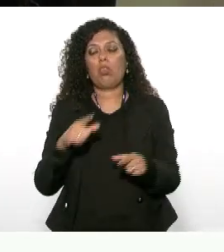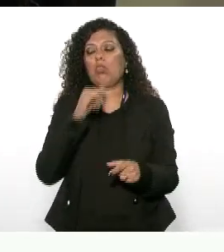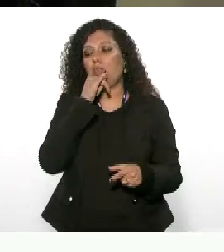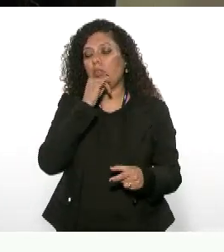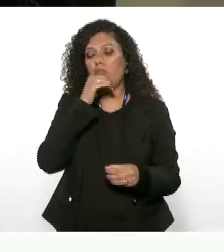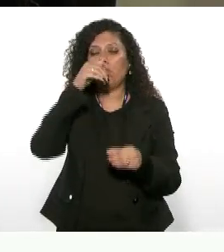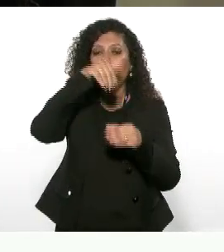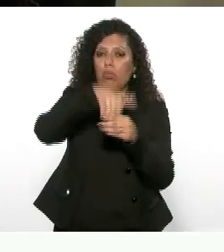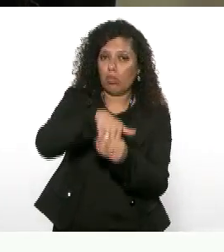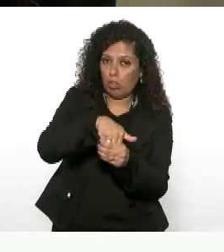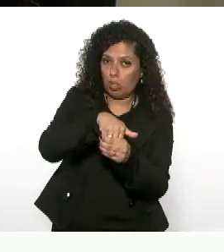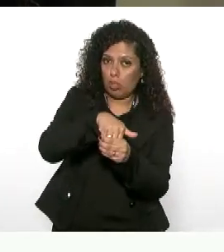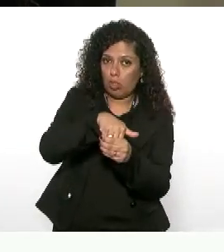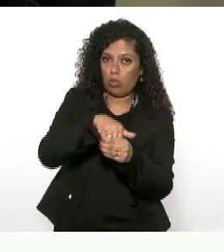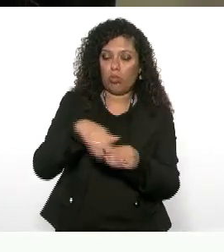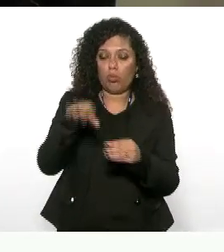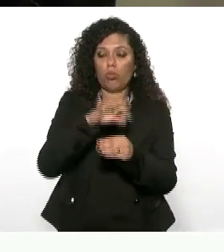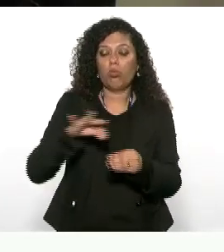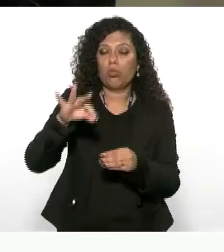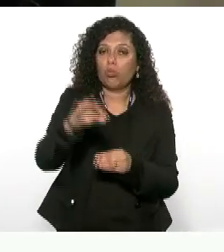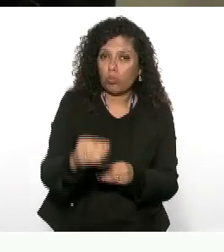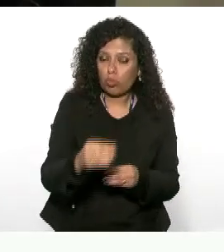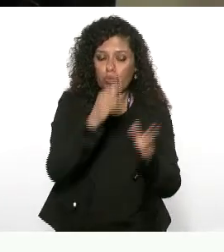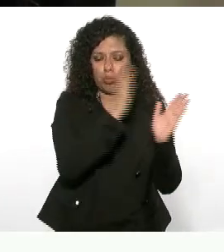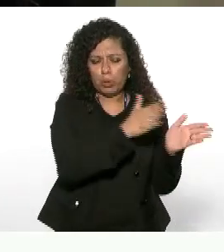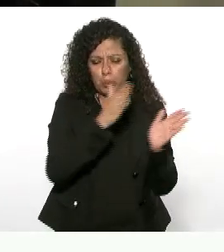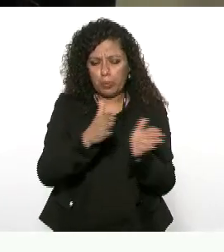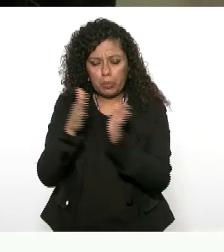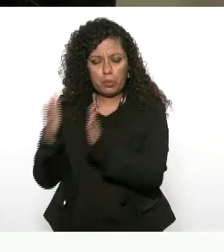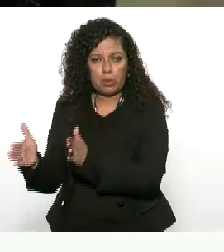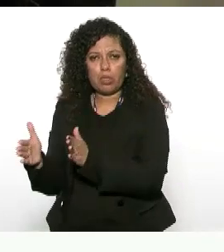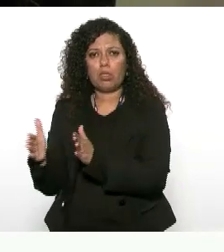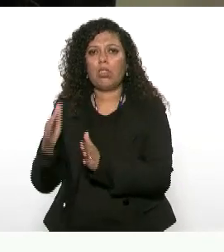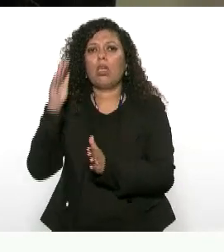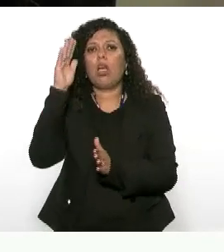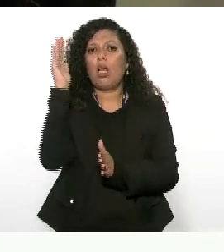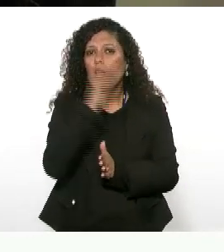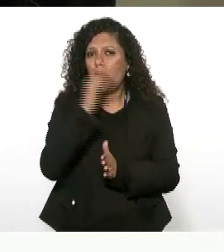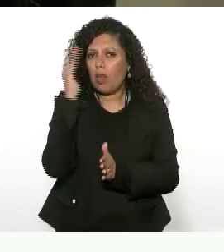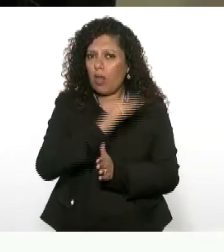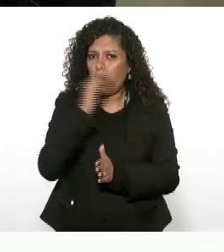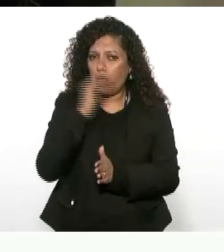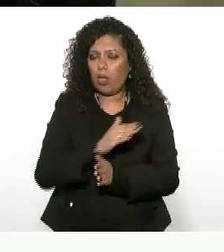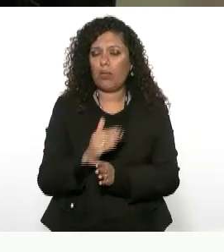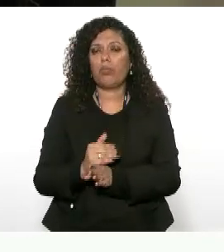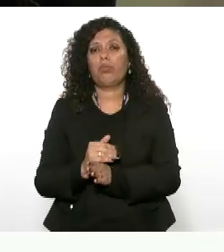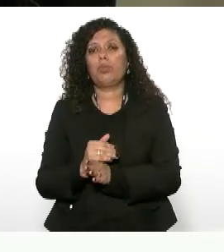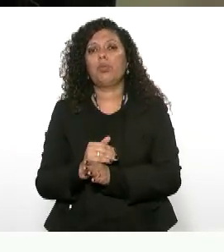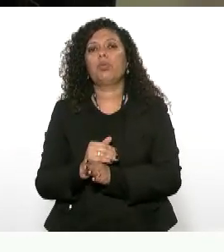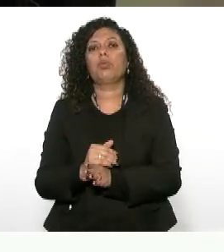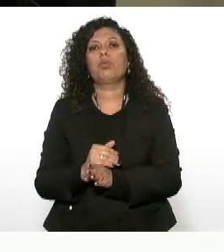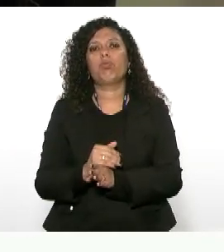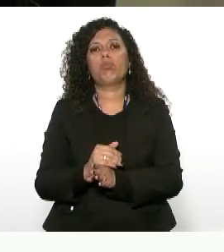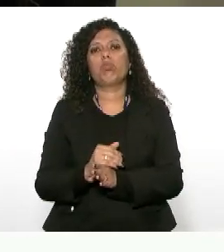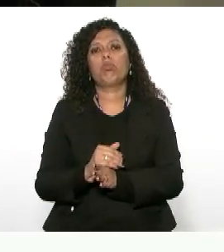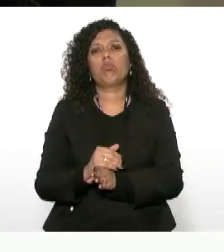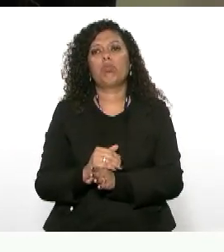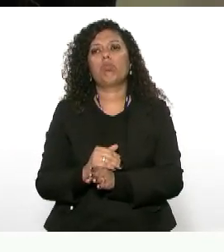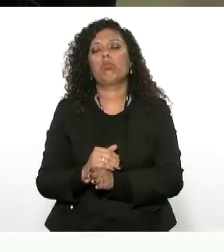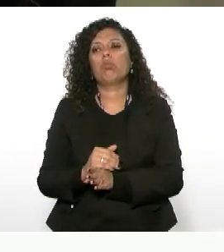e todo esse processo, ele foi muito, muito rápido, muito corrido, e talvez tenha